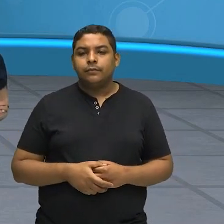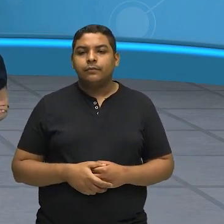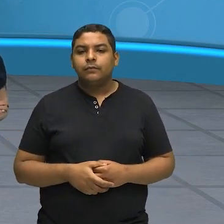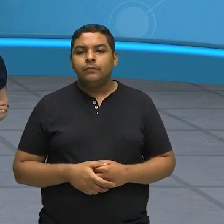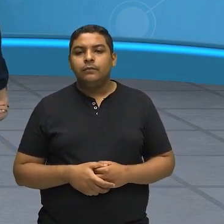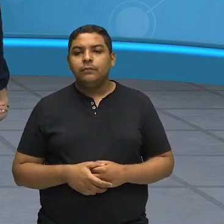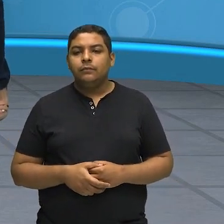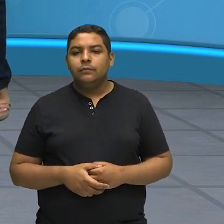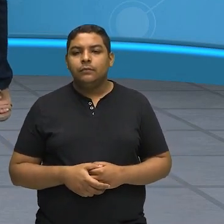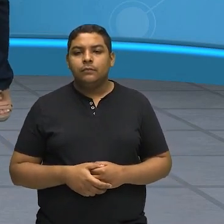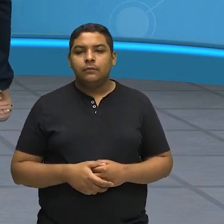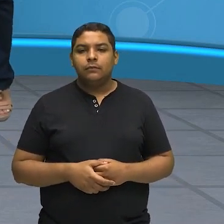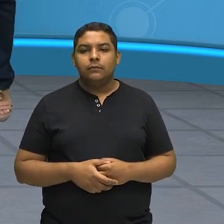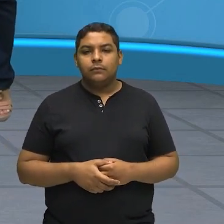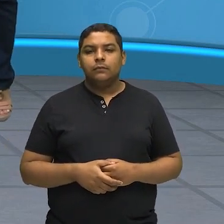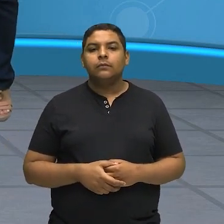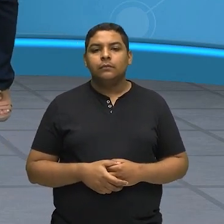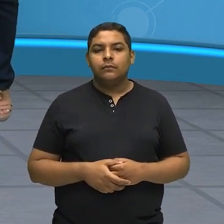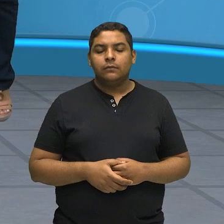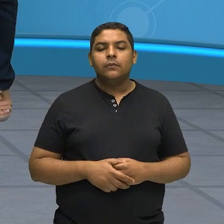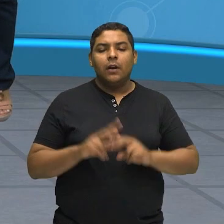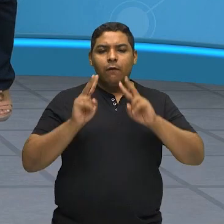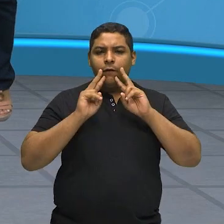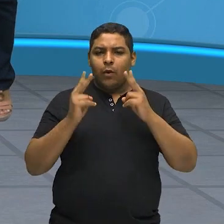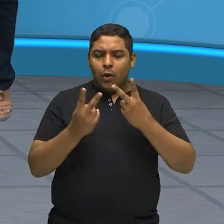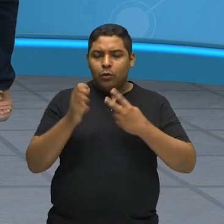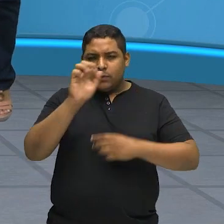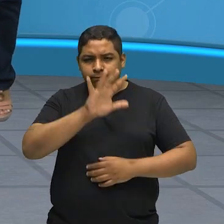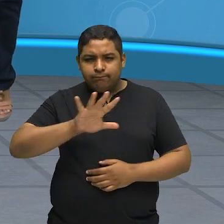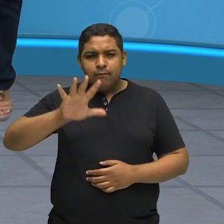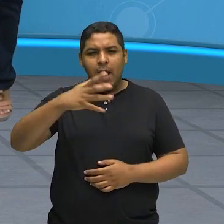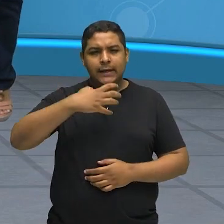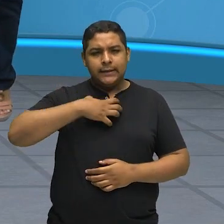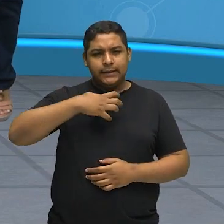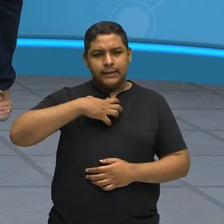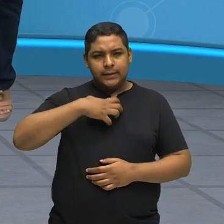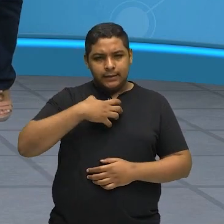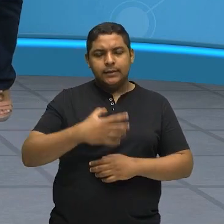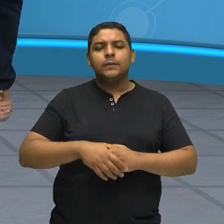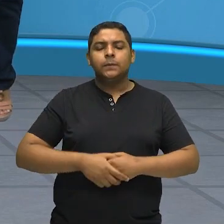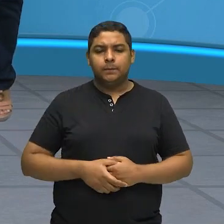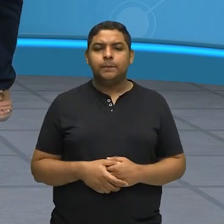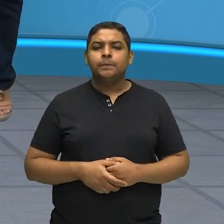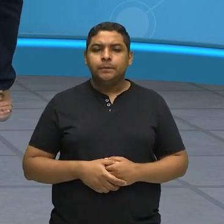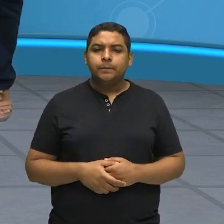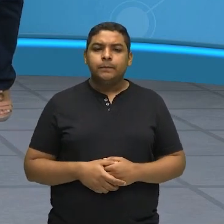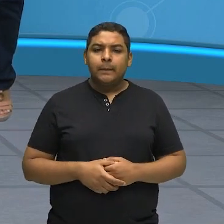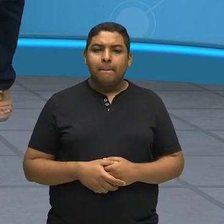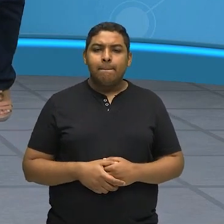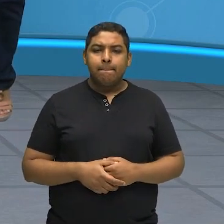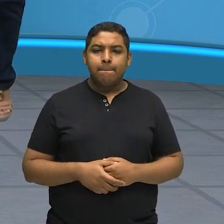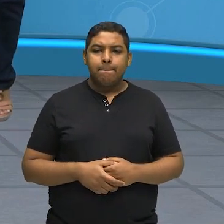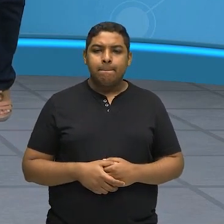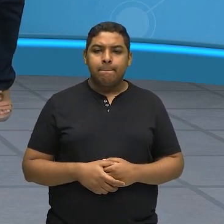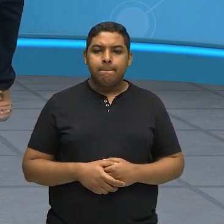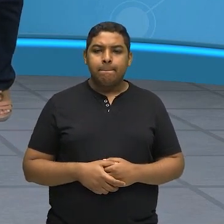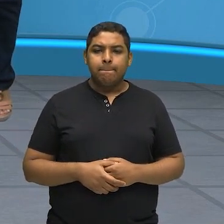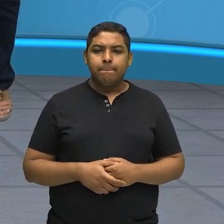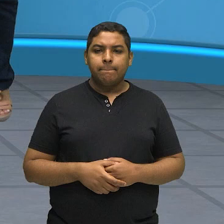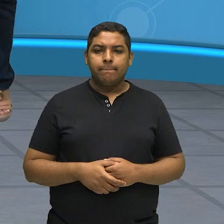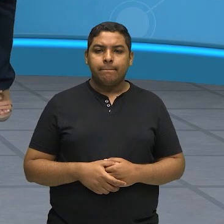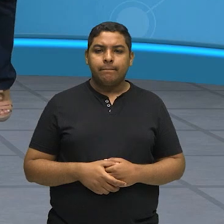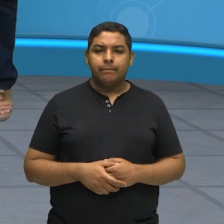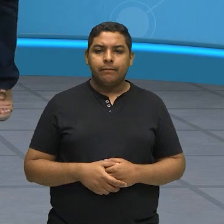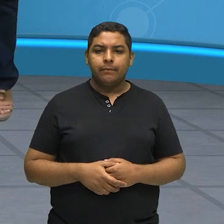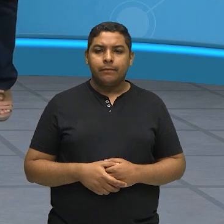também dá a impressão de volume às composições artísticas. Então, são as linhas saturadas, que elas